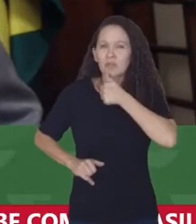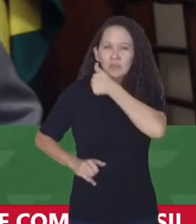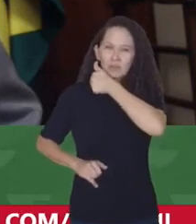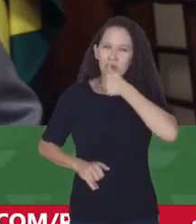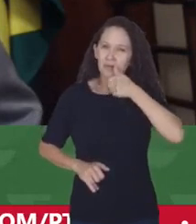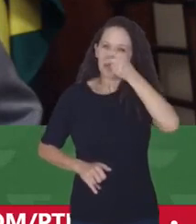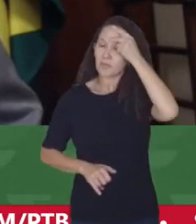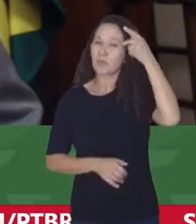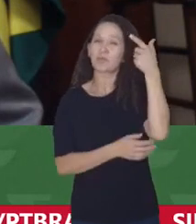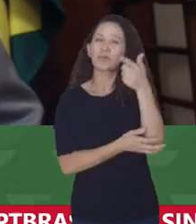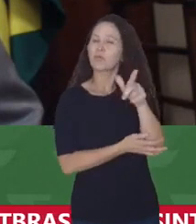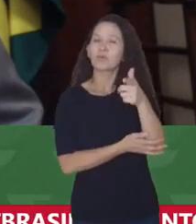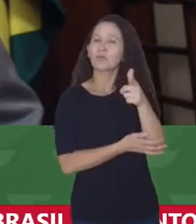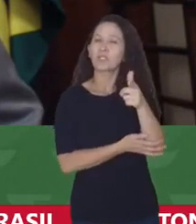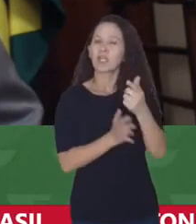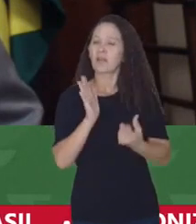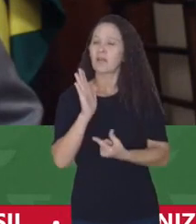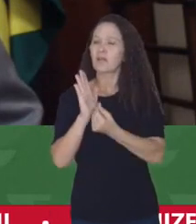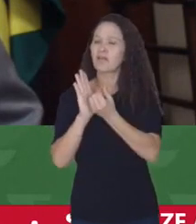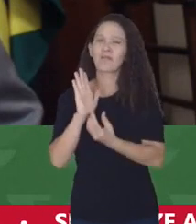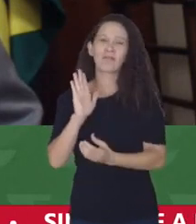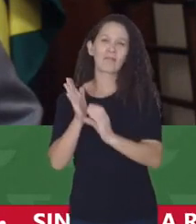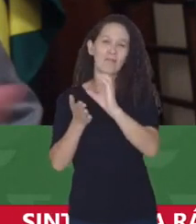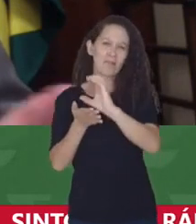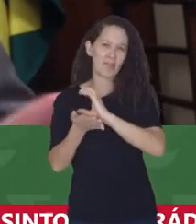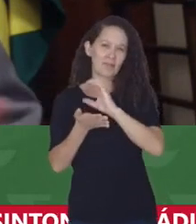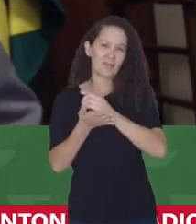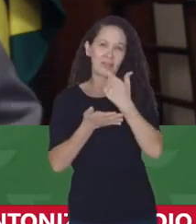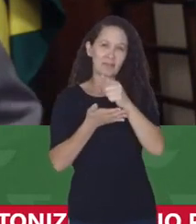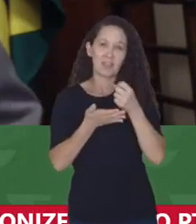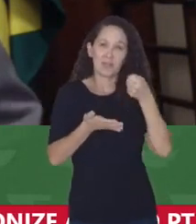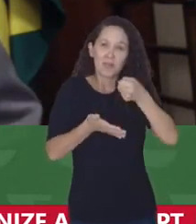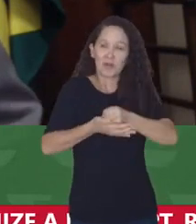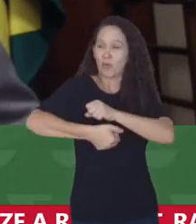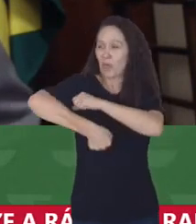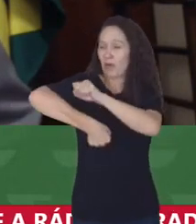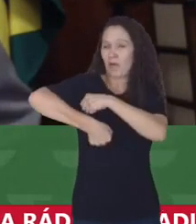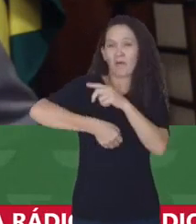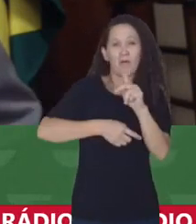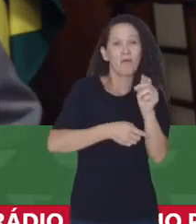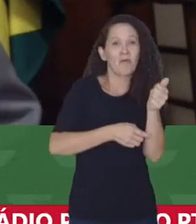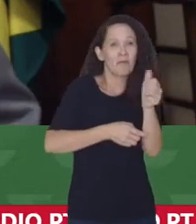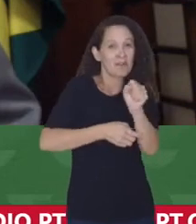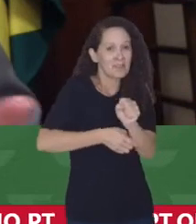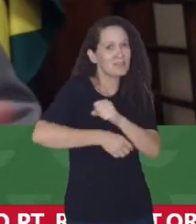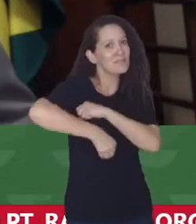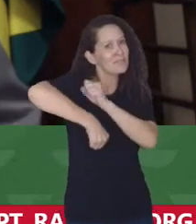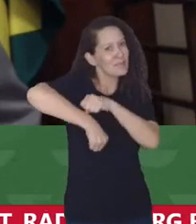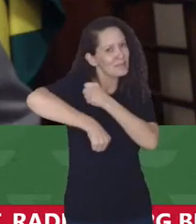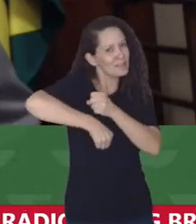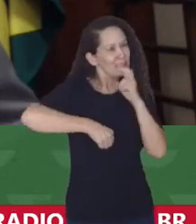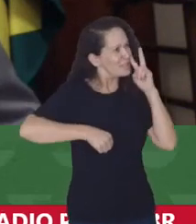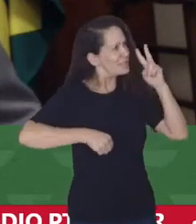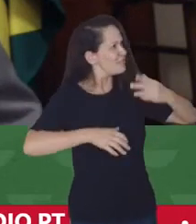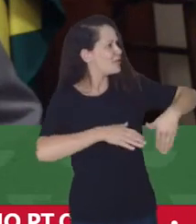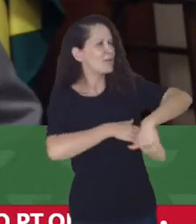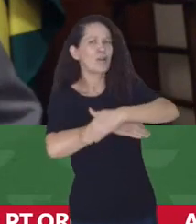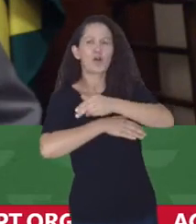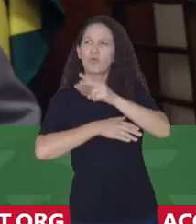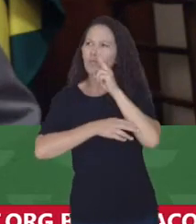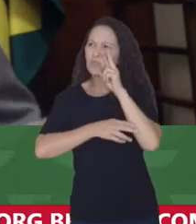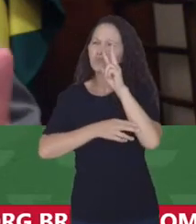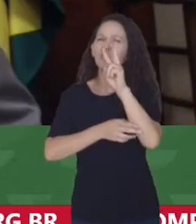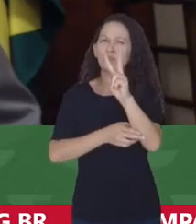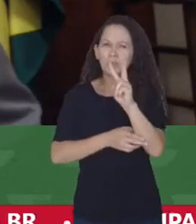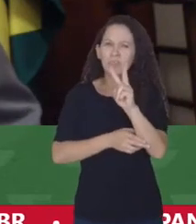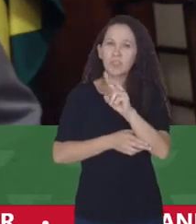têm recursos para comprar um botijão de gás. É só sair pelas ruas.